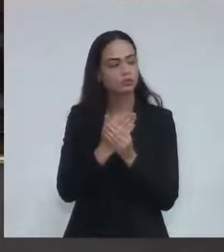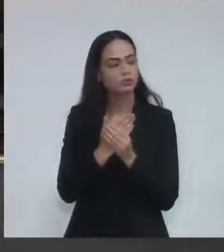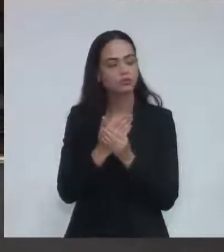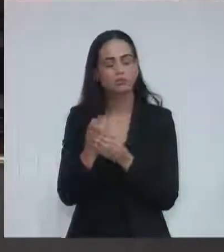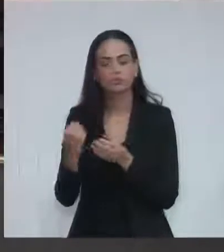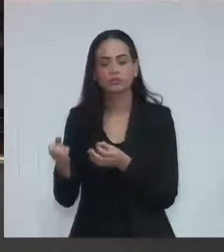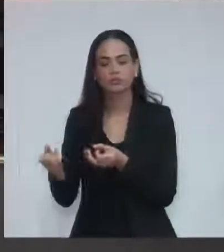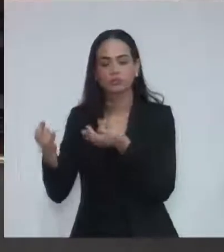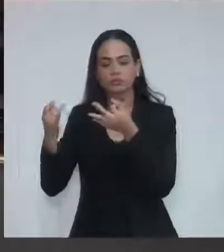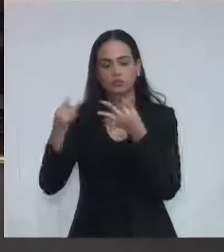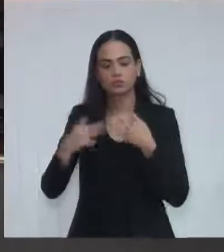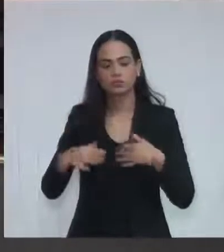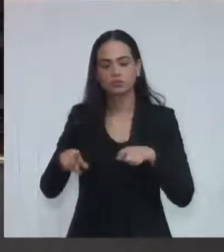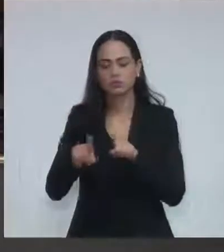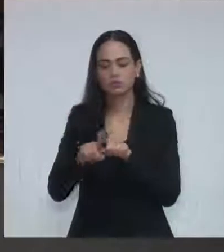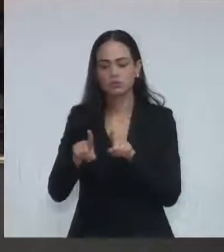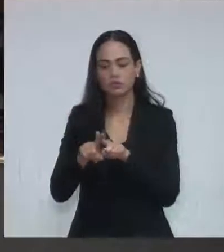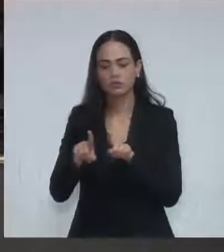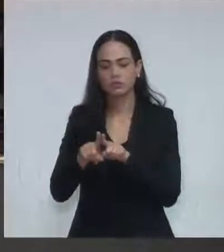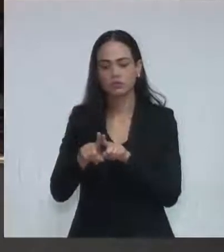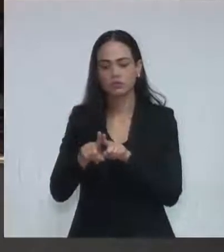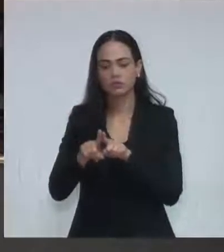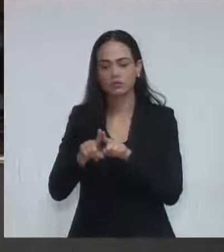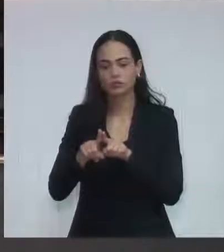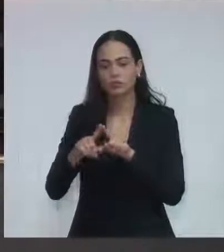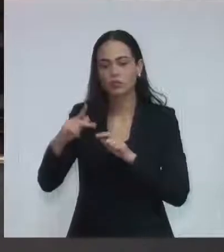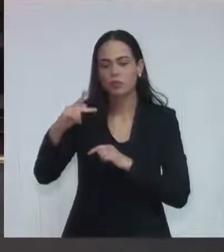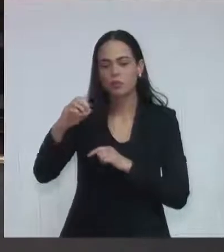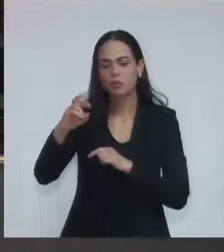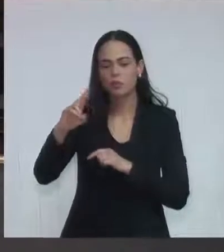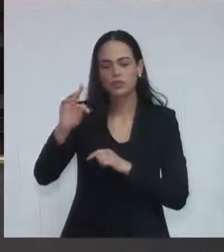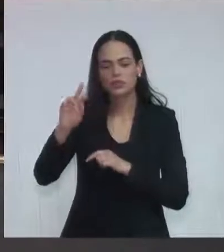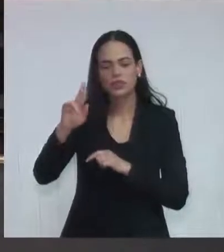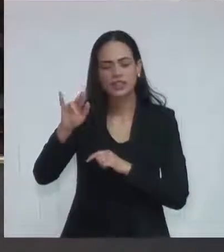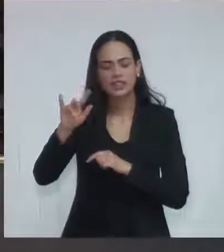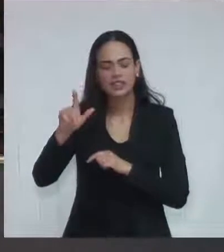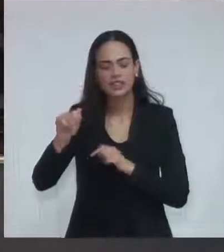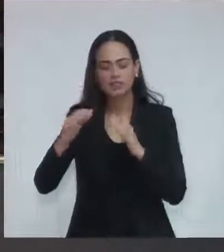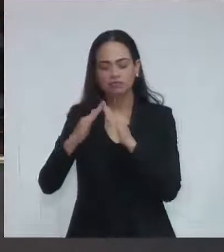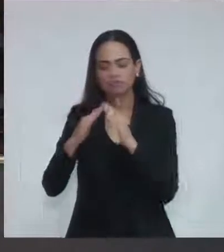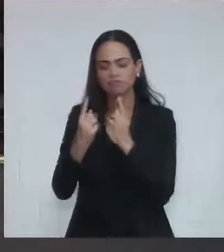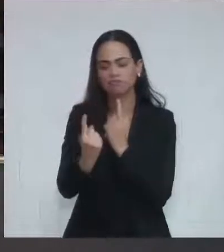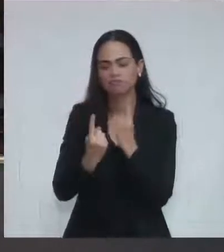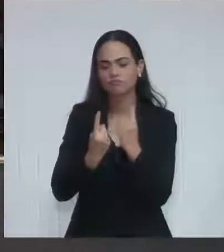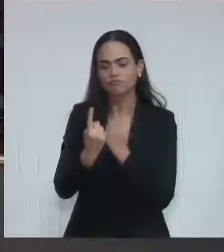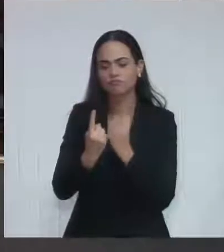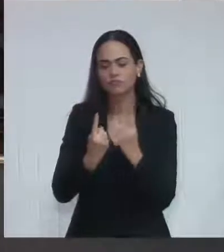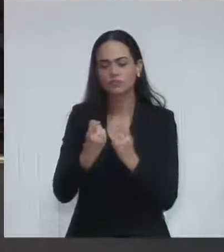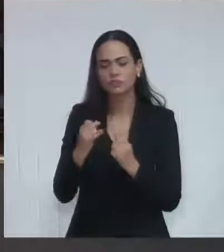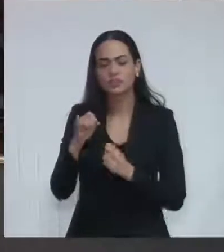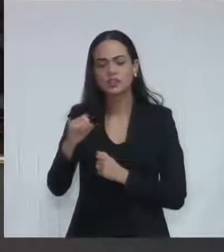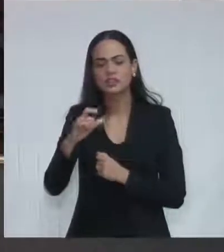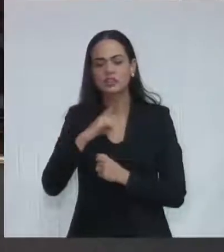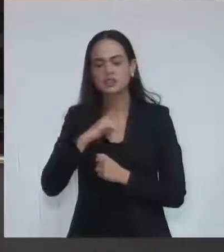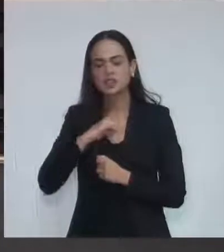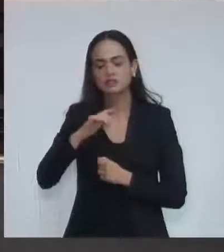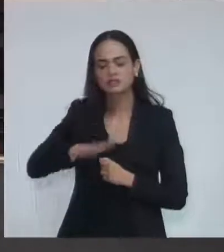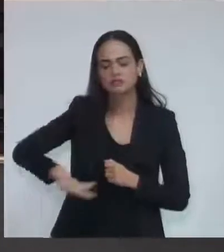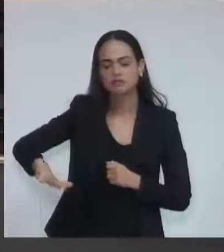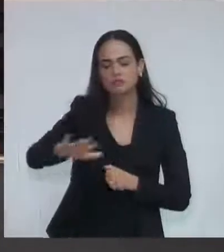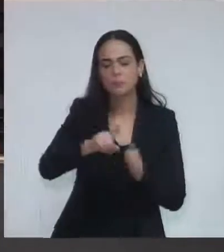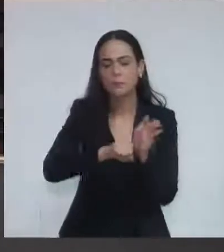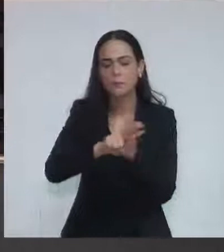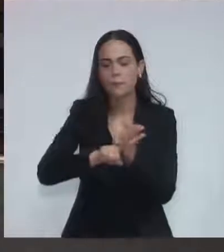a previsão da nova sinalização ao lado da portaria 1? 3. Em relação à área de risco localizada na rua Fernando Rotella com a João